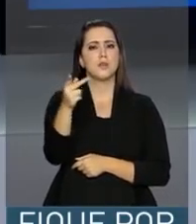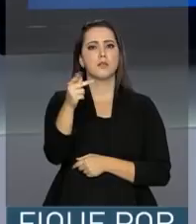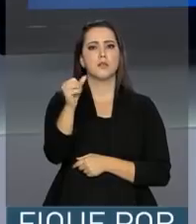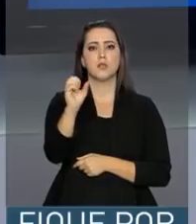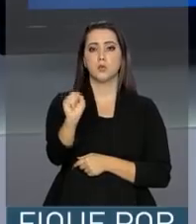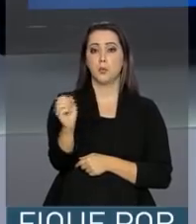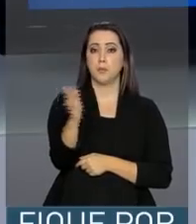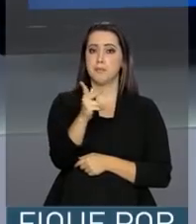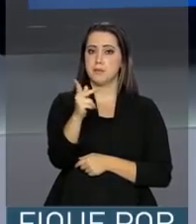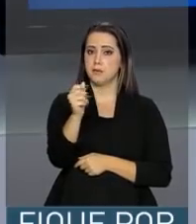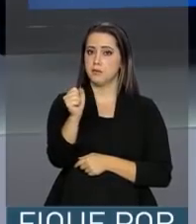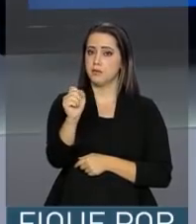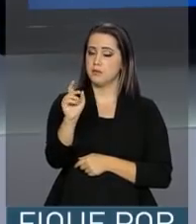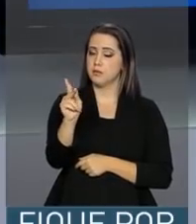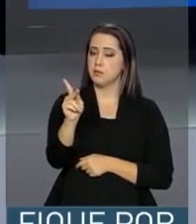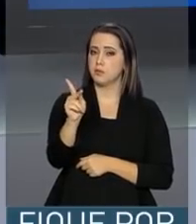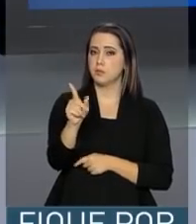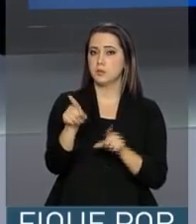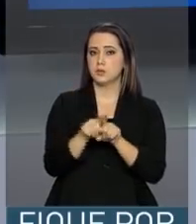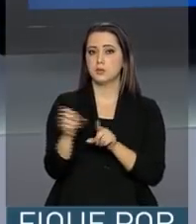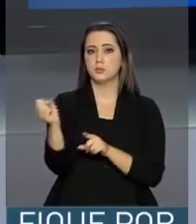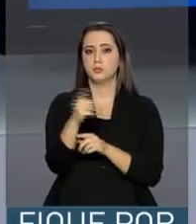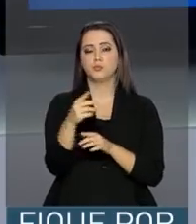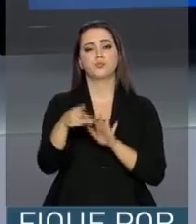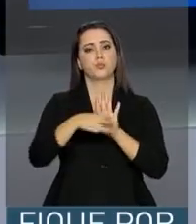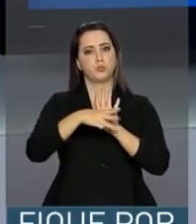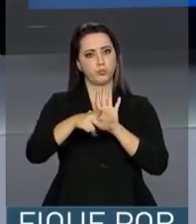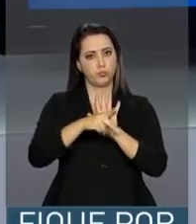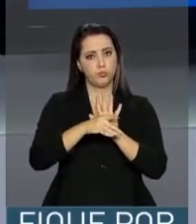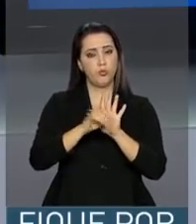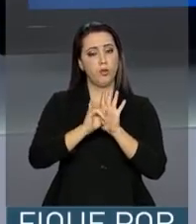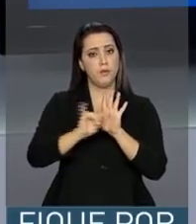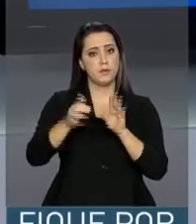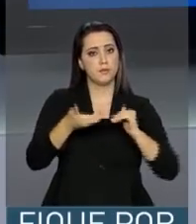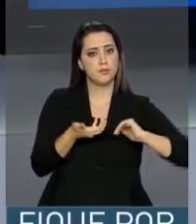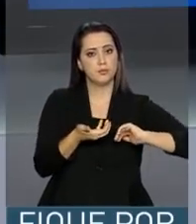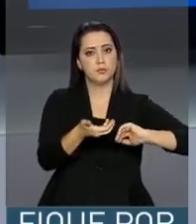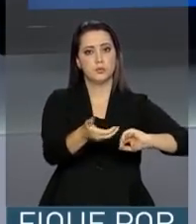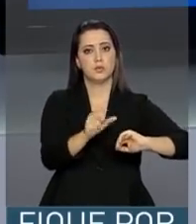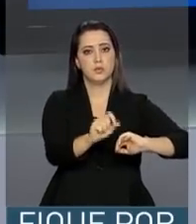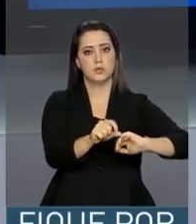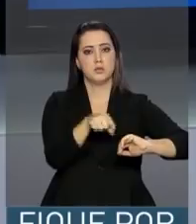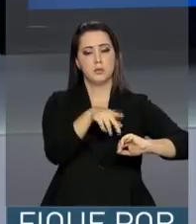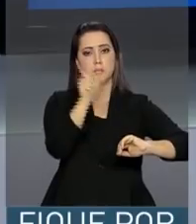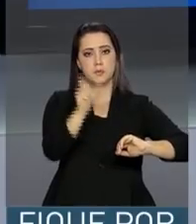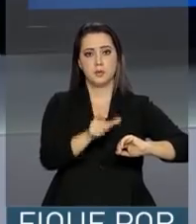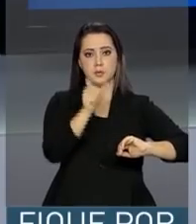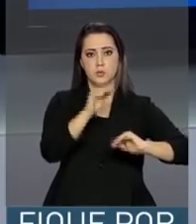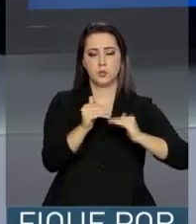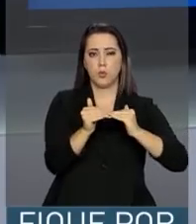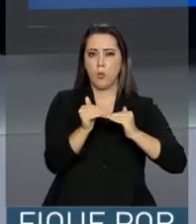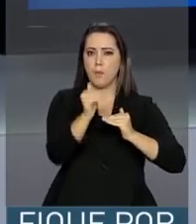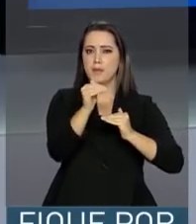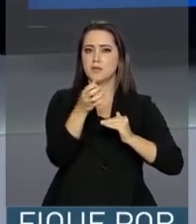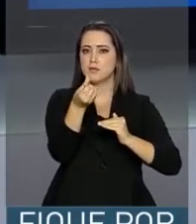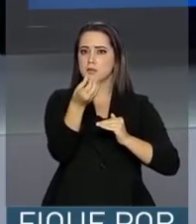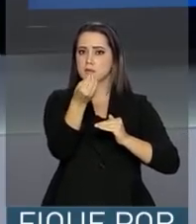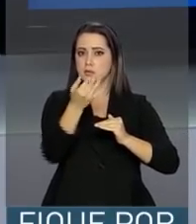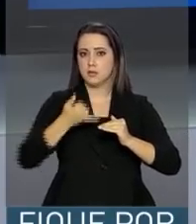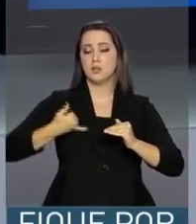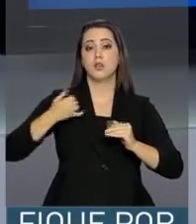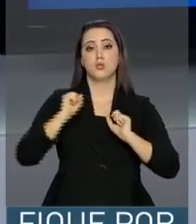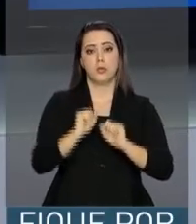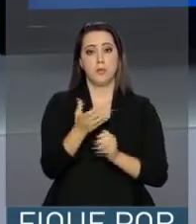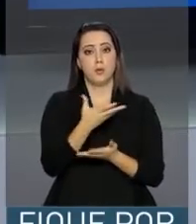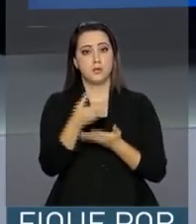pasep de acordo com ele uma nova medida provisória vai ser enviado ao congresso nacional para que pessoas a partir dos 60 anos